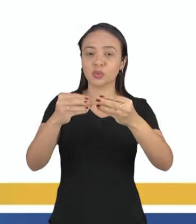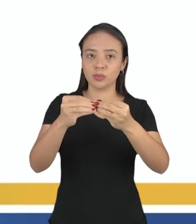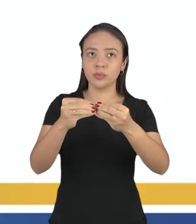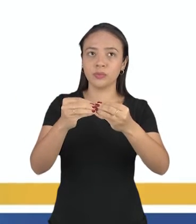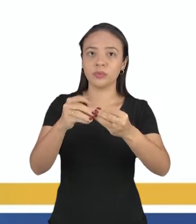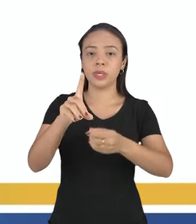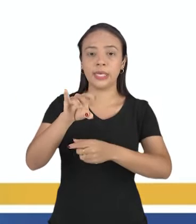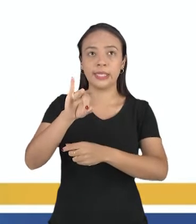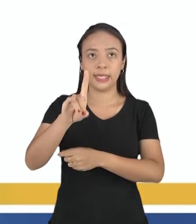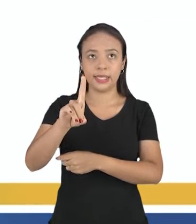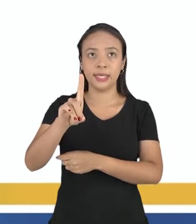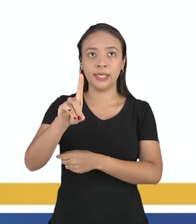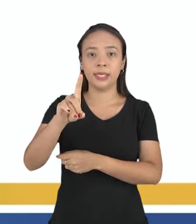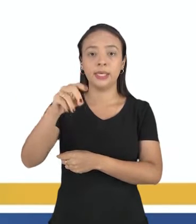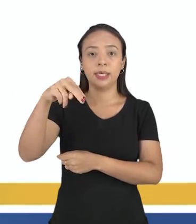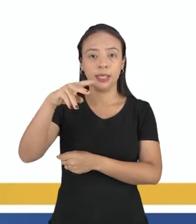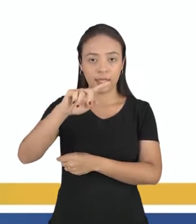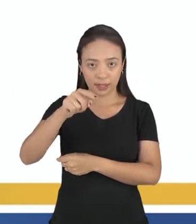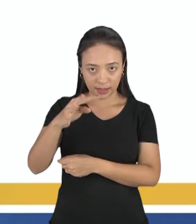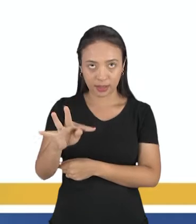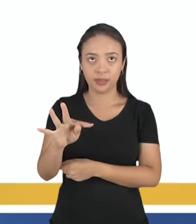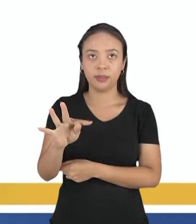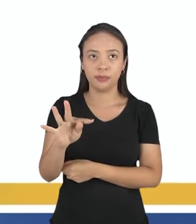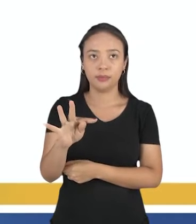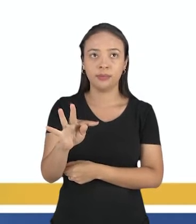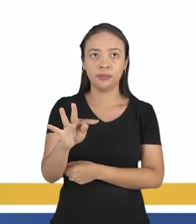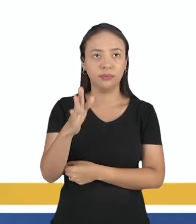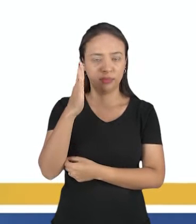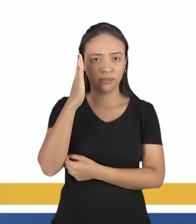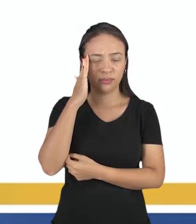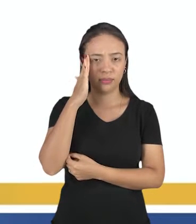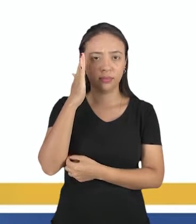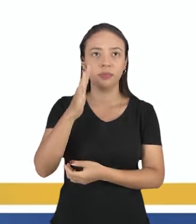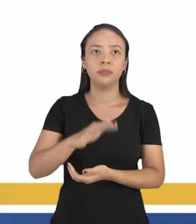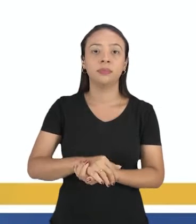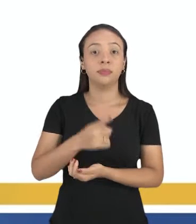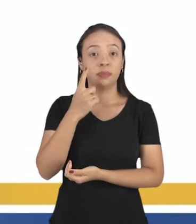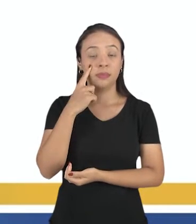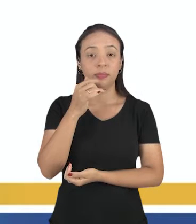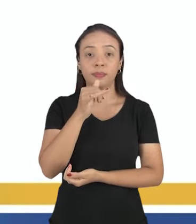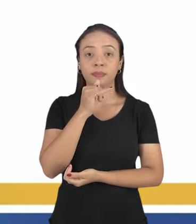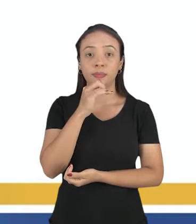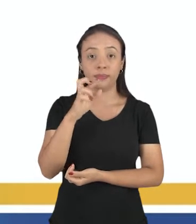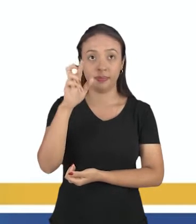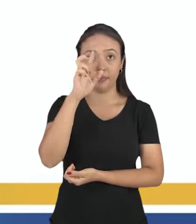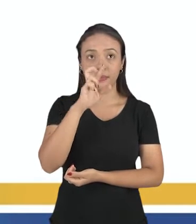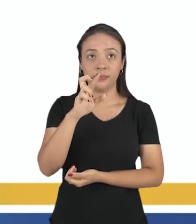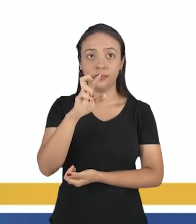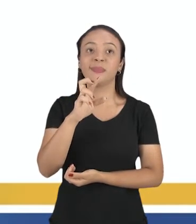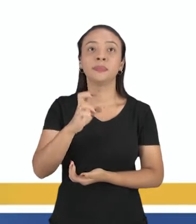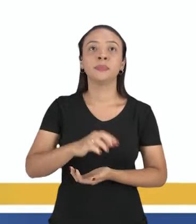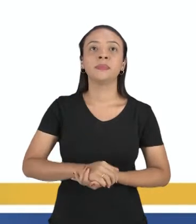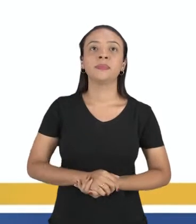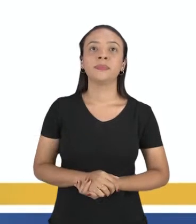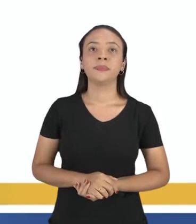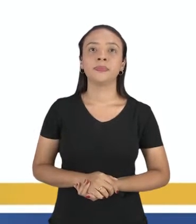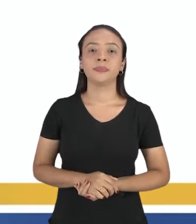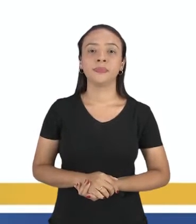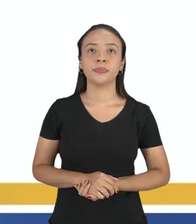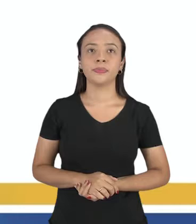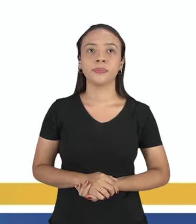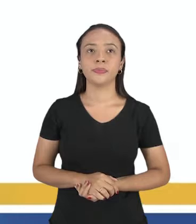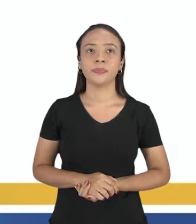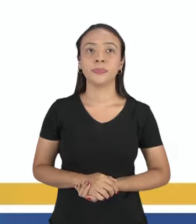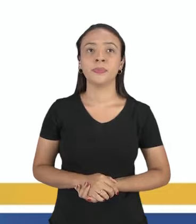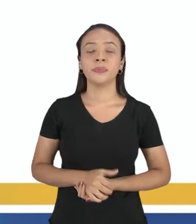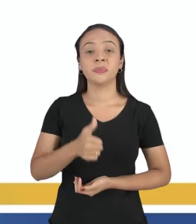ficar didn't, right? Olha só, observem aí o exemplo. She didn't go to school